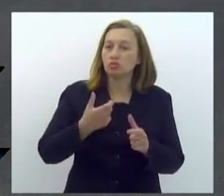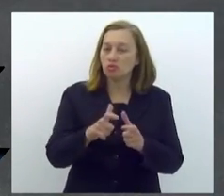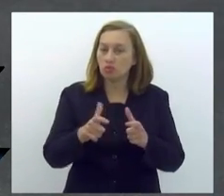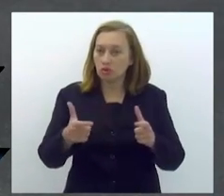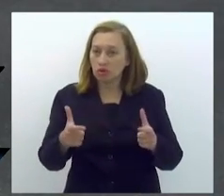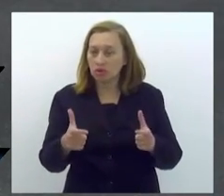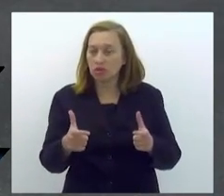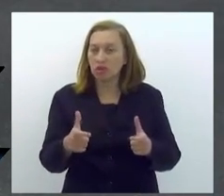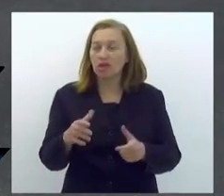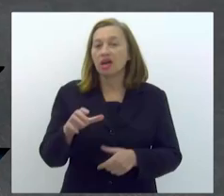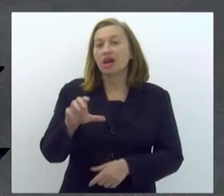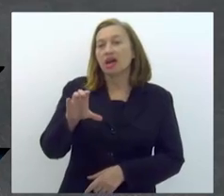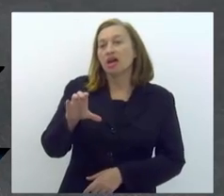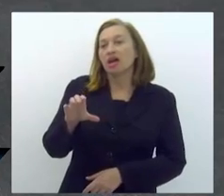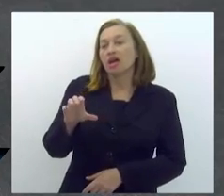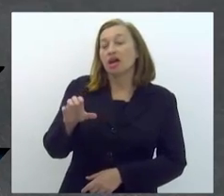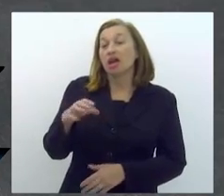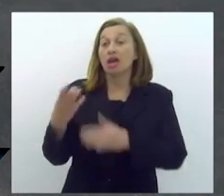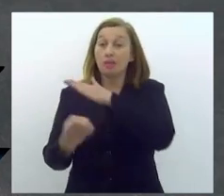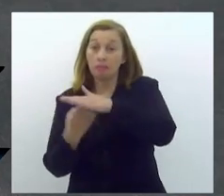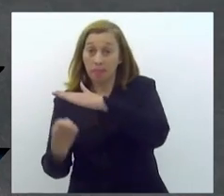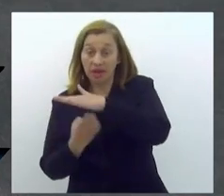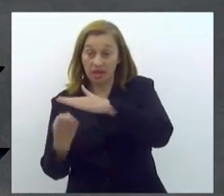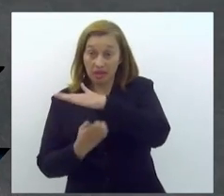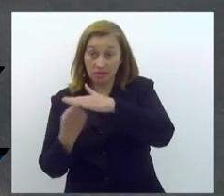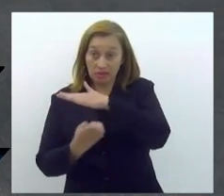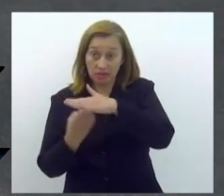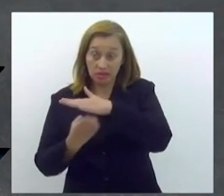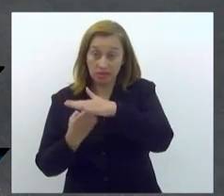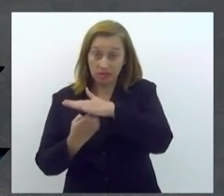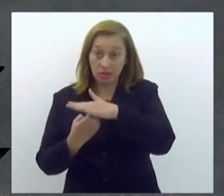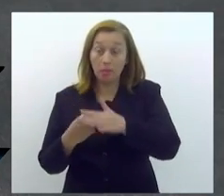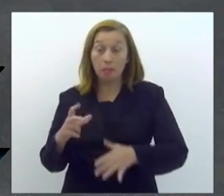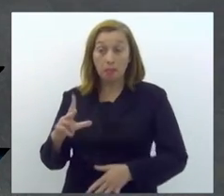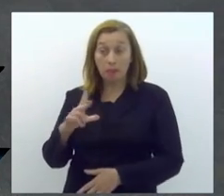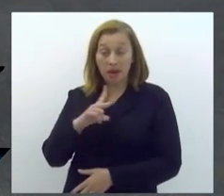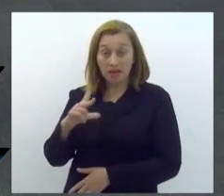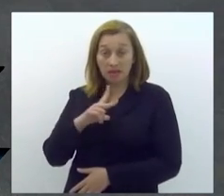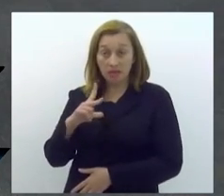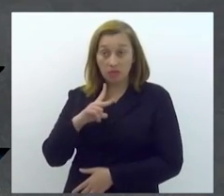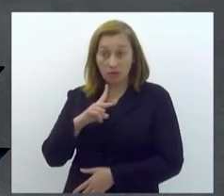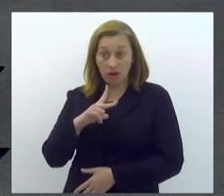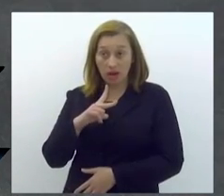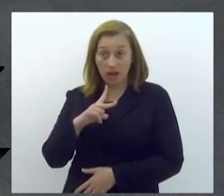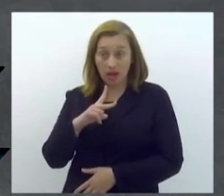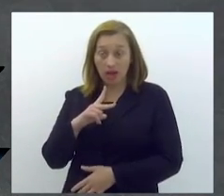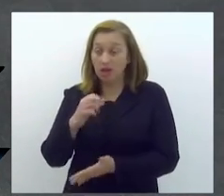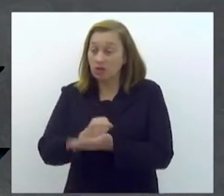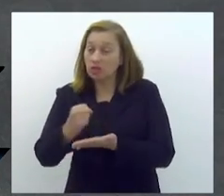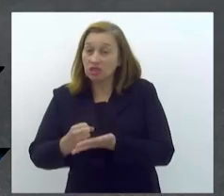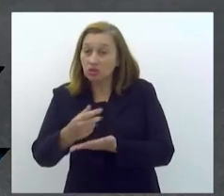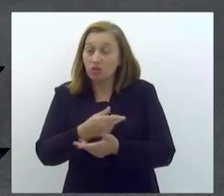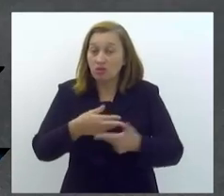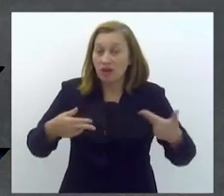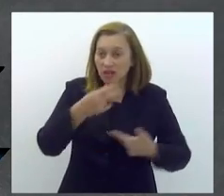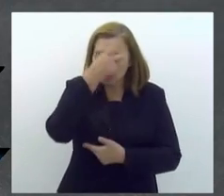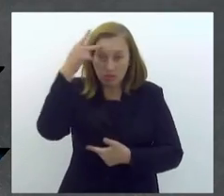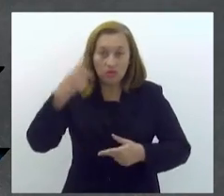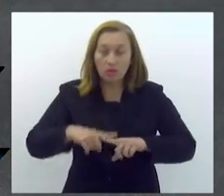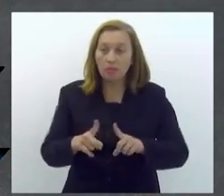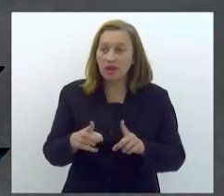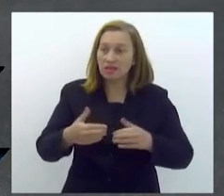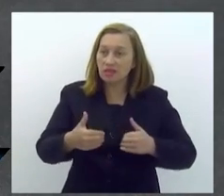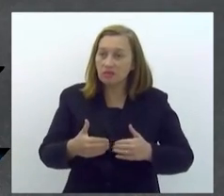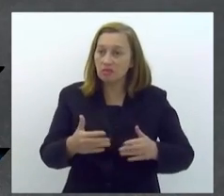reino uma empresa privada que empregou mais de 300 Gonçalense e que teve a sua também inauguração